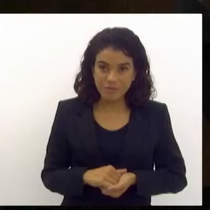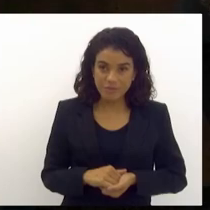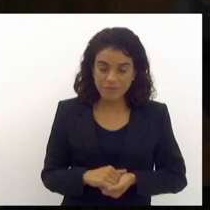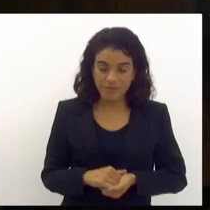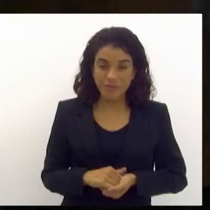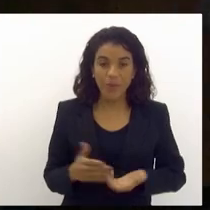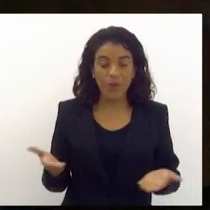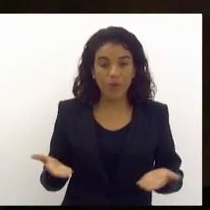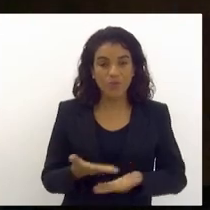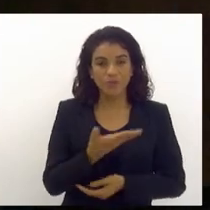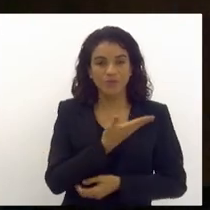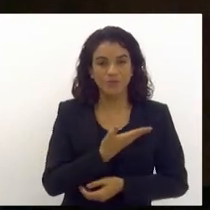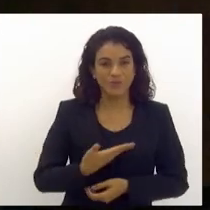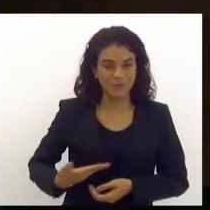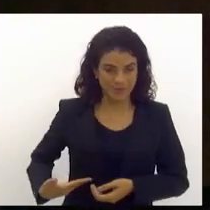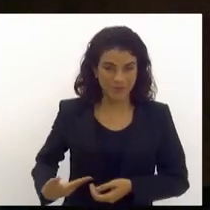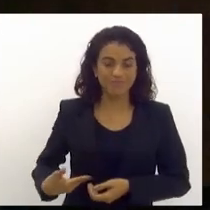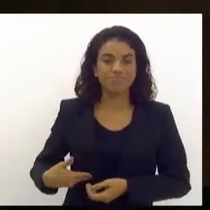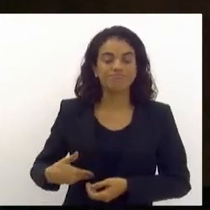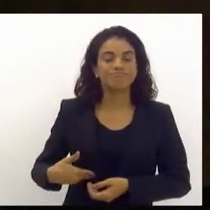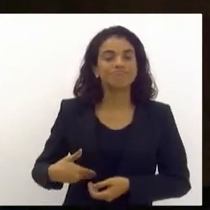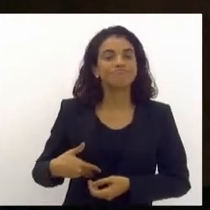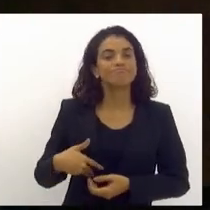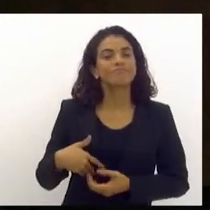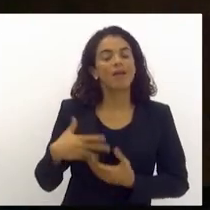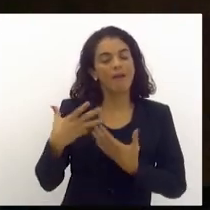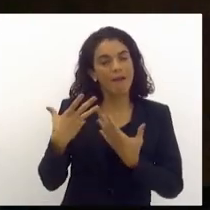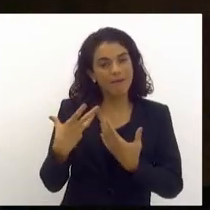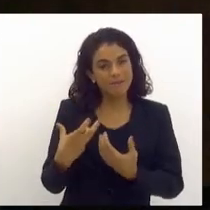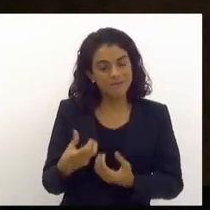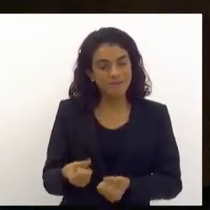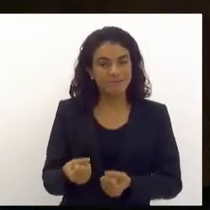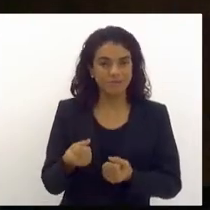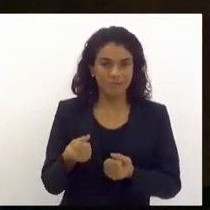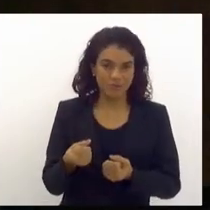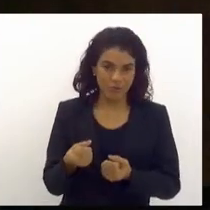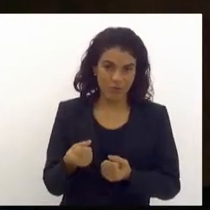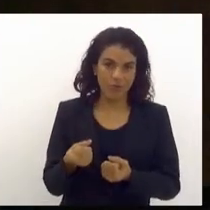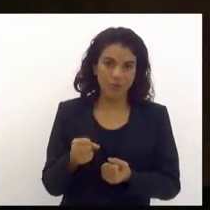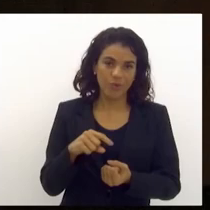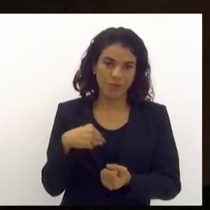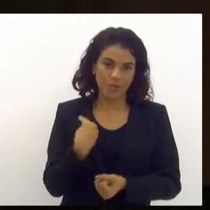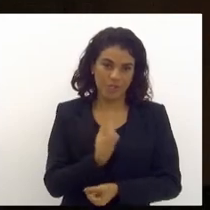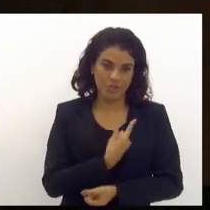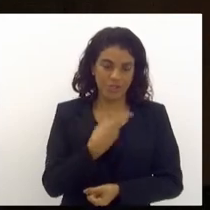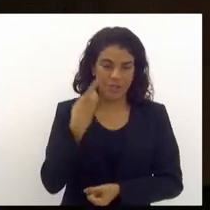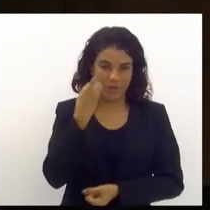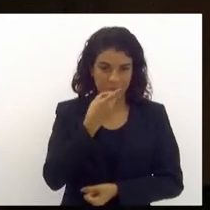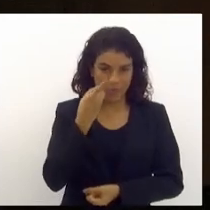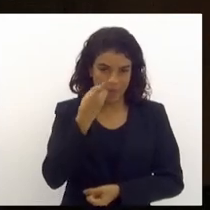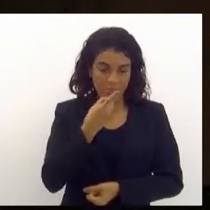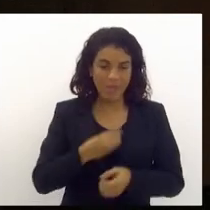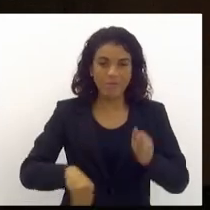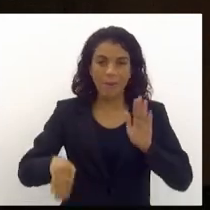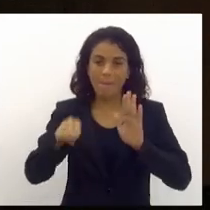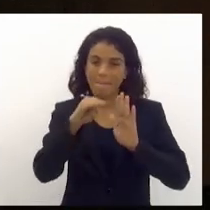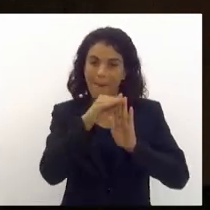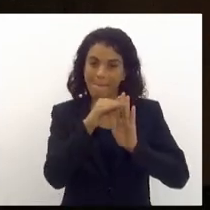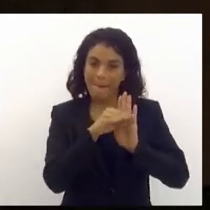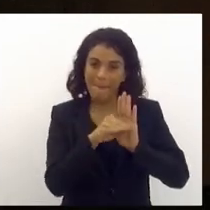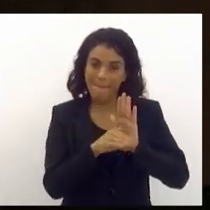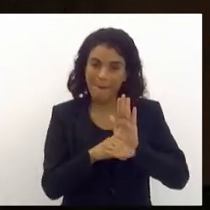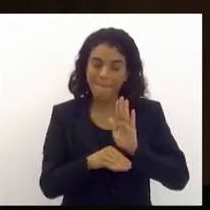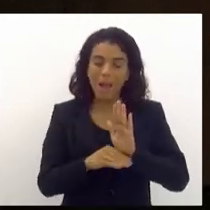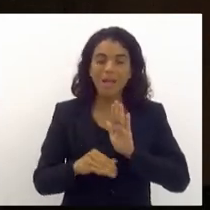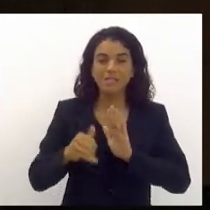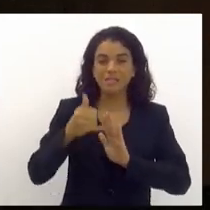o governo acatou que a gente incluísse o seguinte